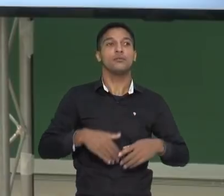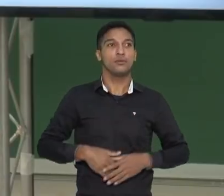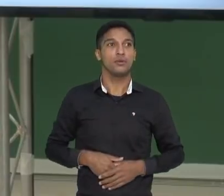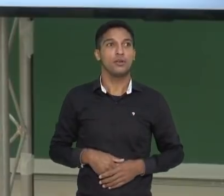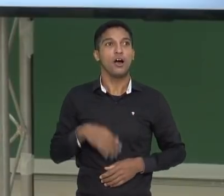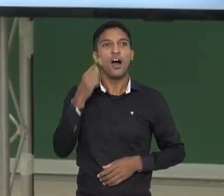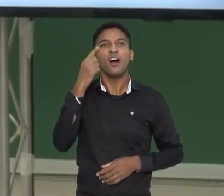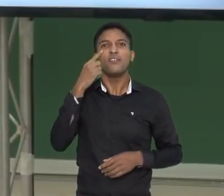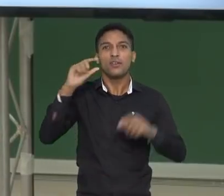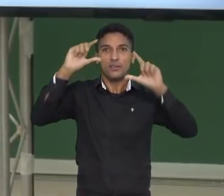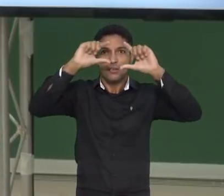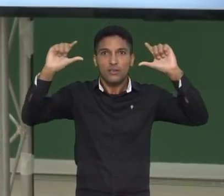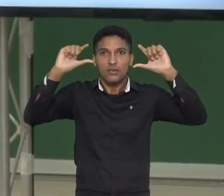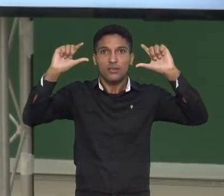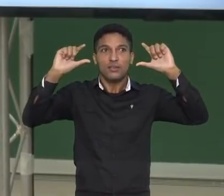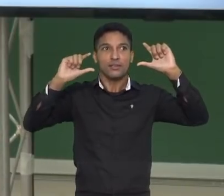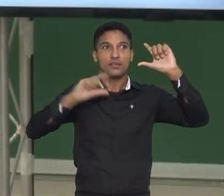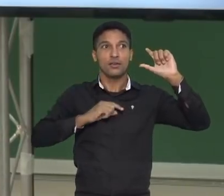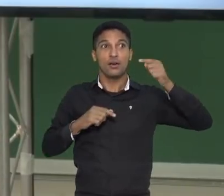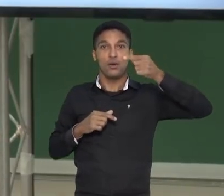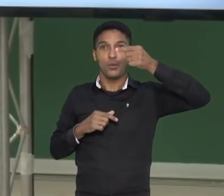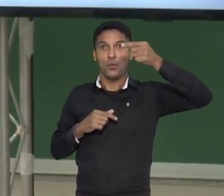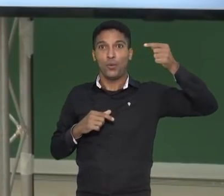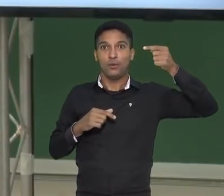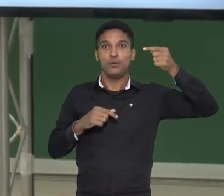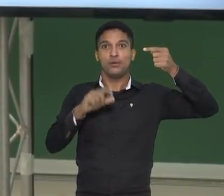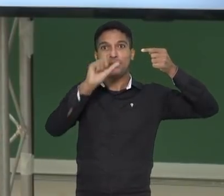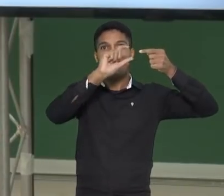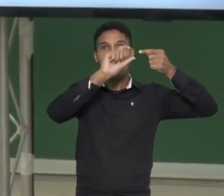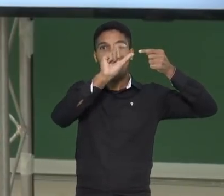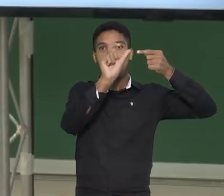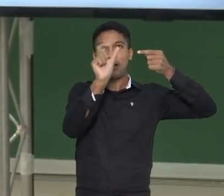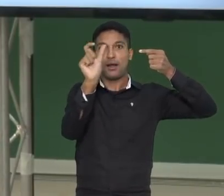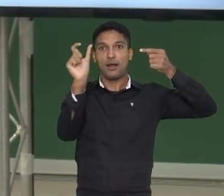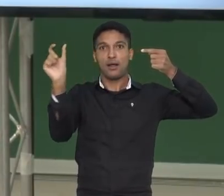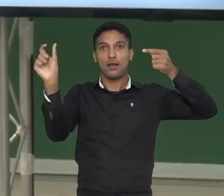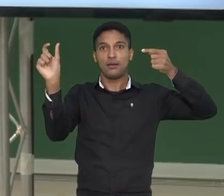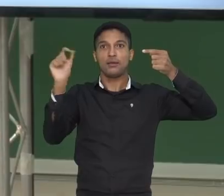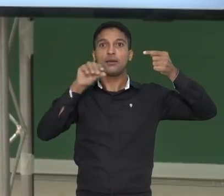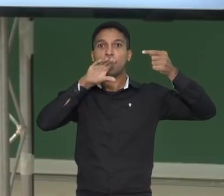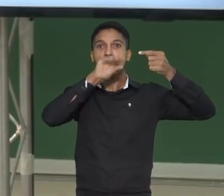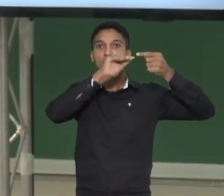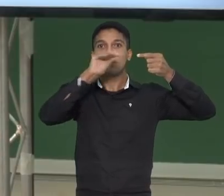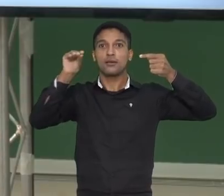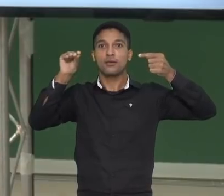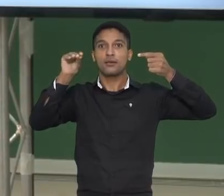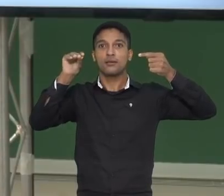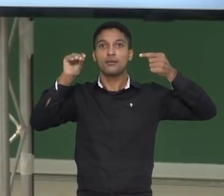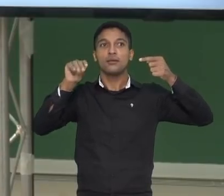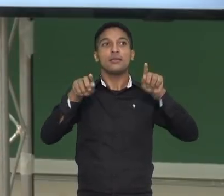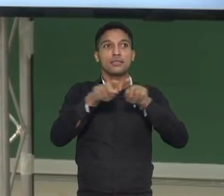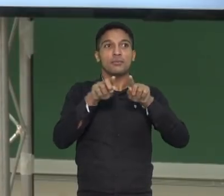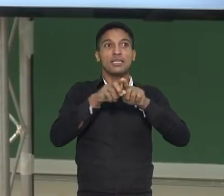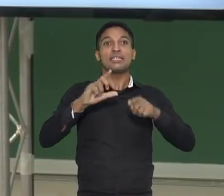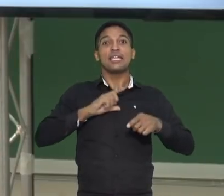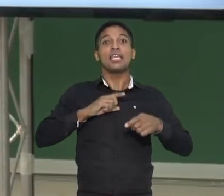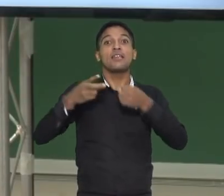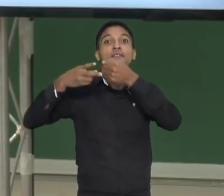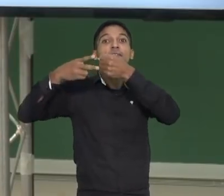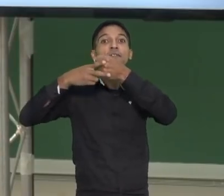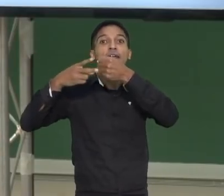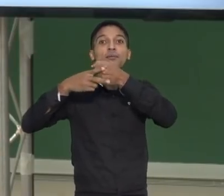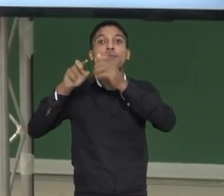um travessão marcando a fala. E tenho também um verbo dizendo, perguntou